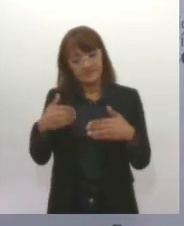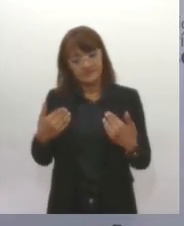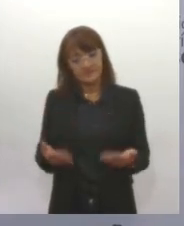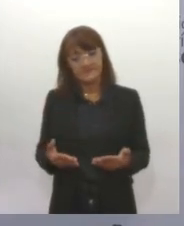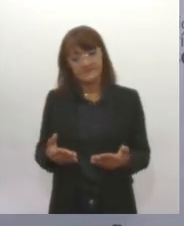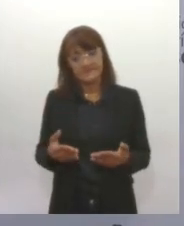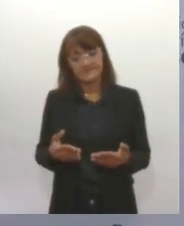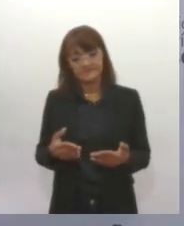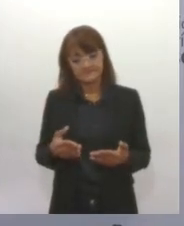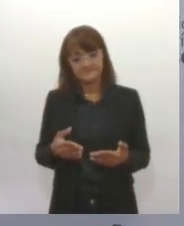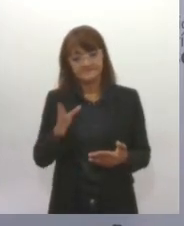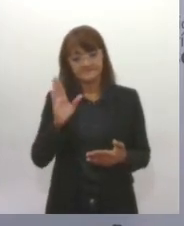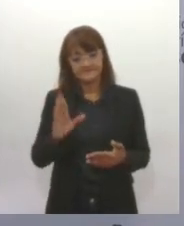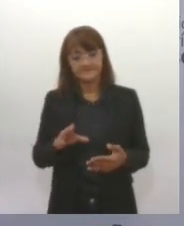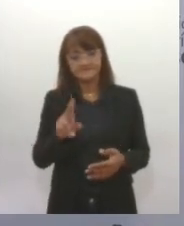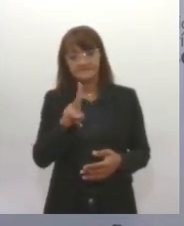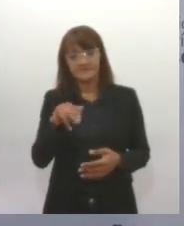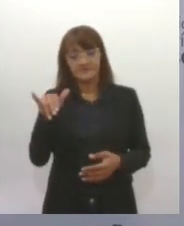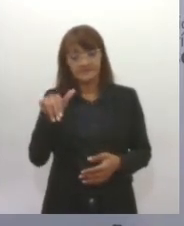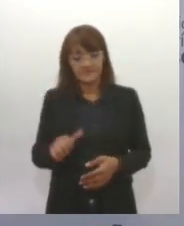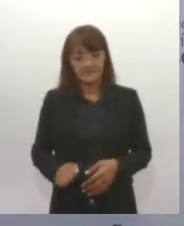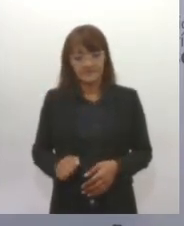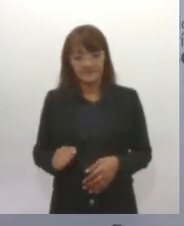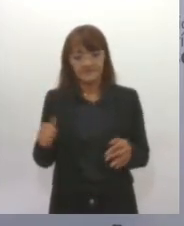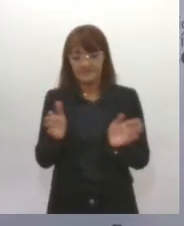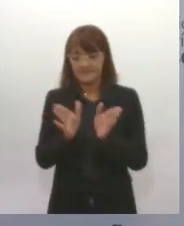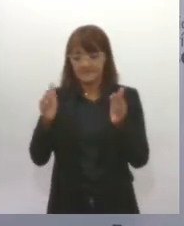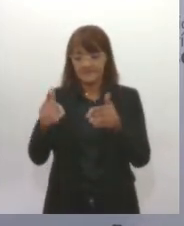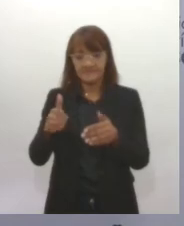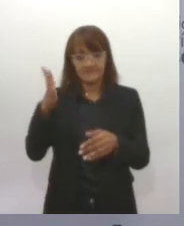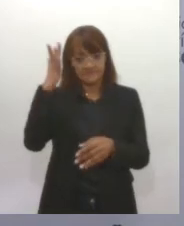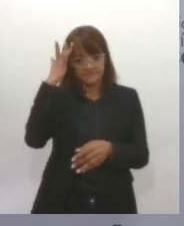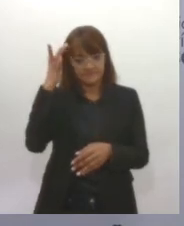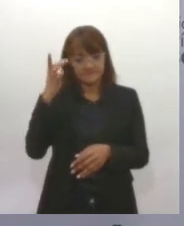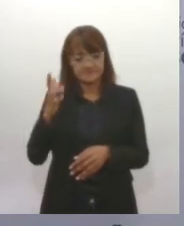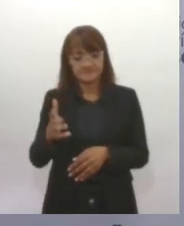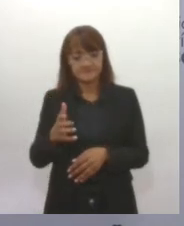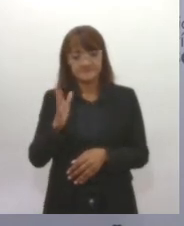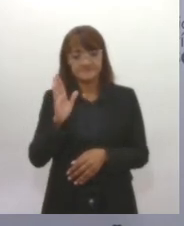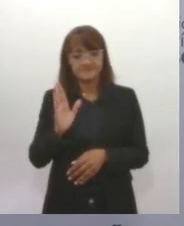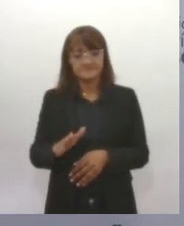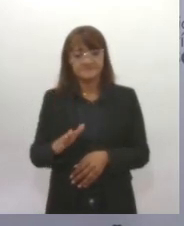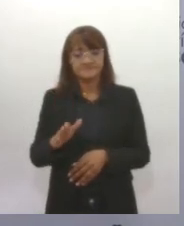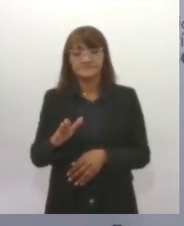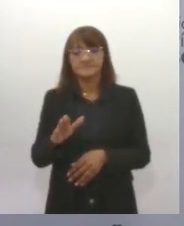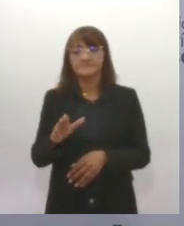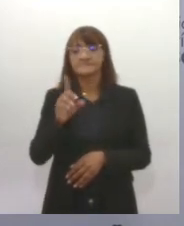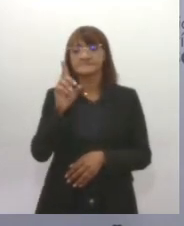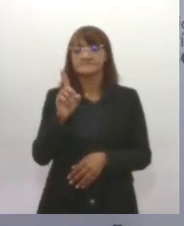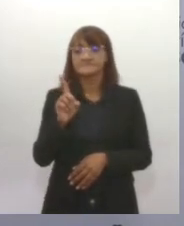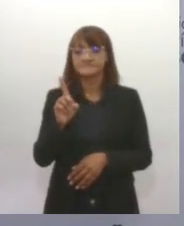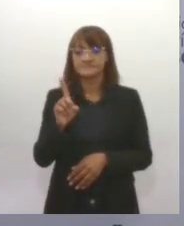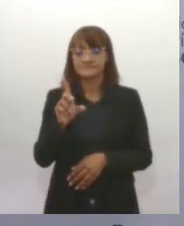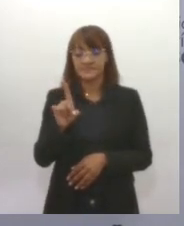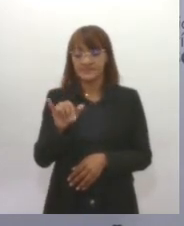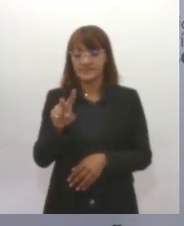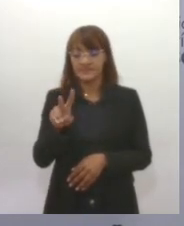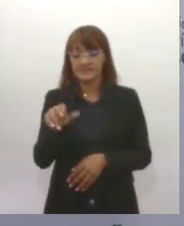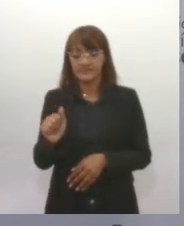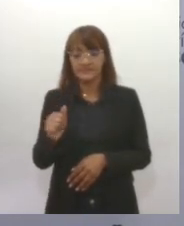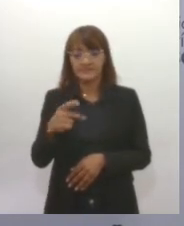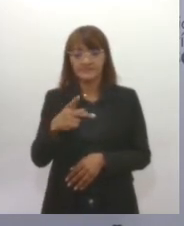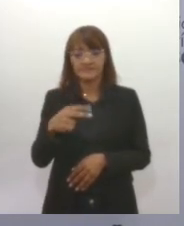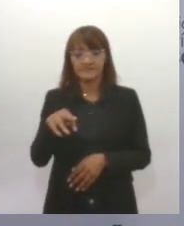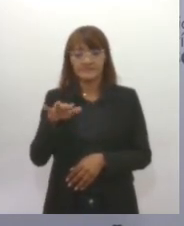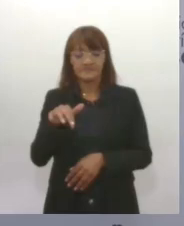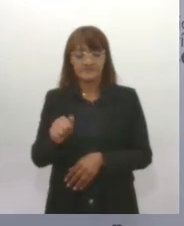Negras, que está realizando amanhã, né, ali na Rua Divina Pastora, né, uma grande caminhada, um grande ato,